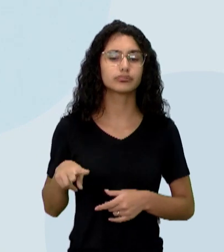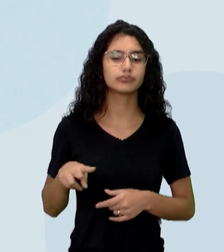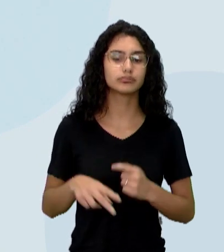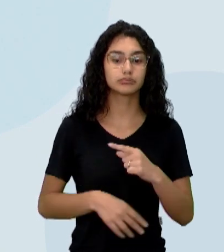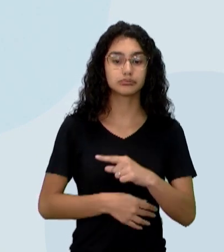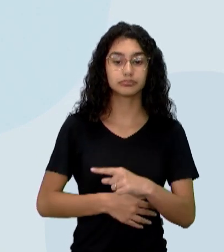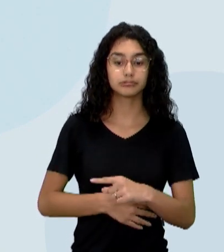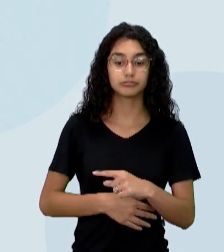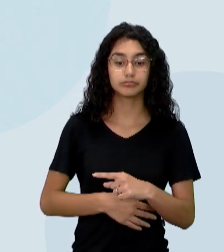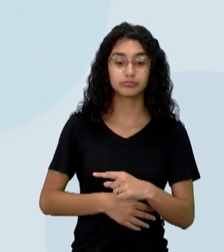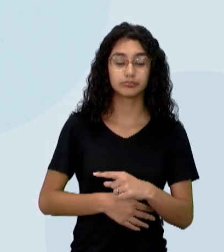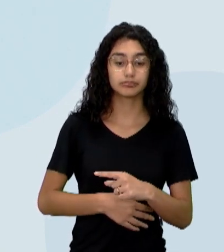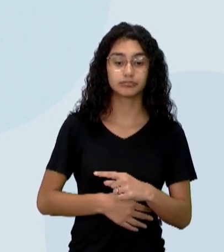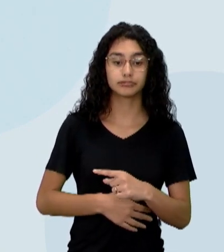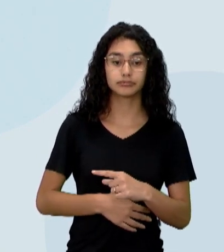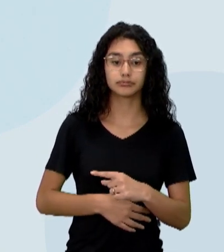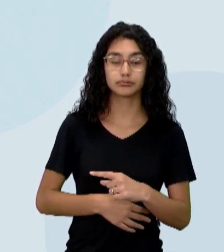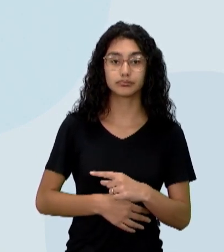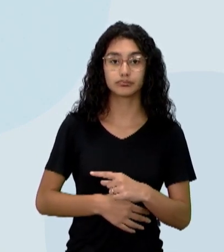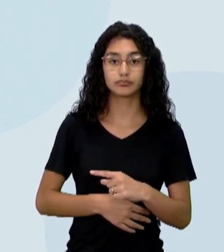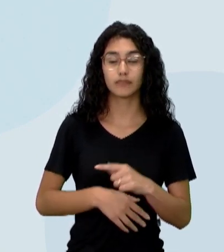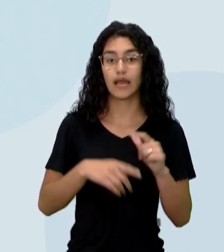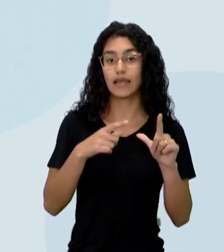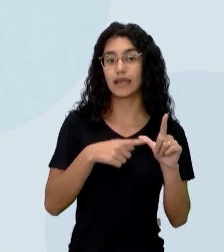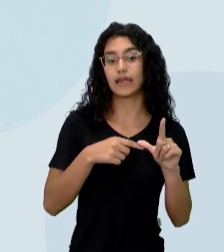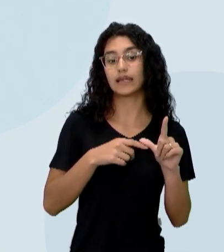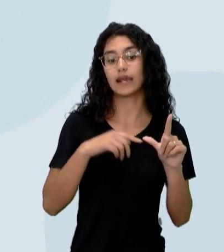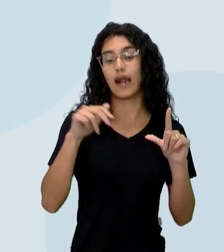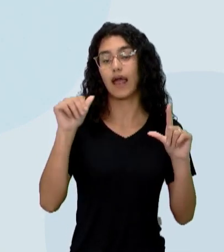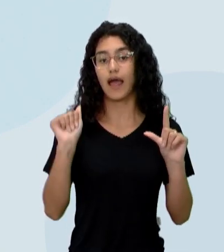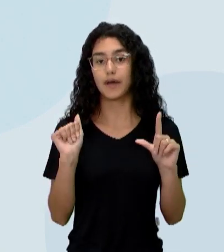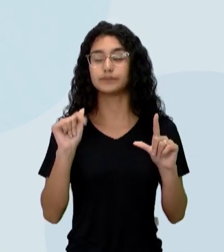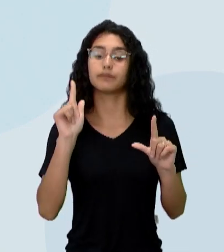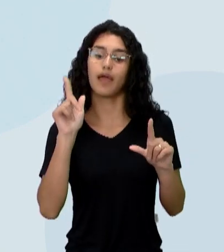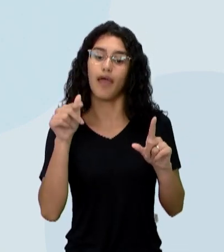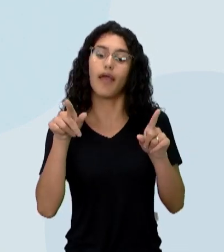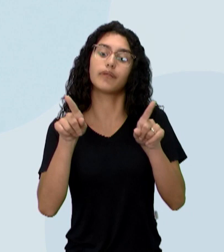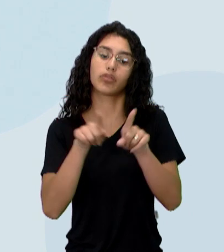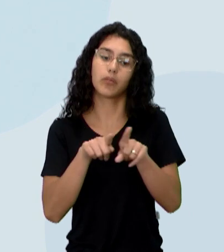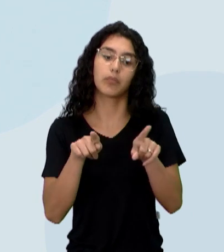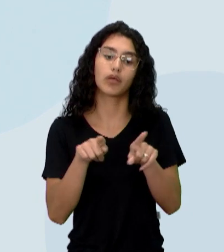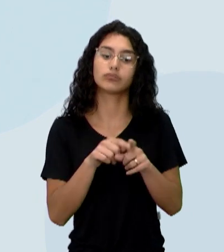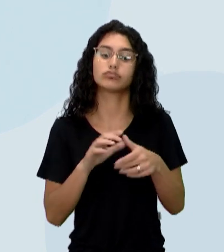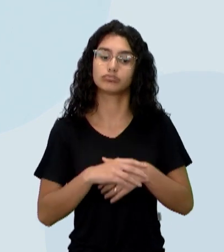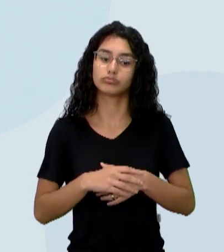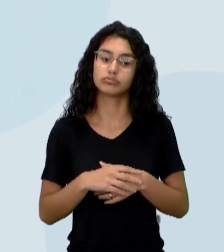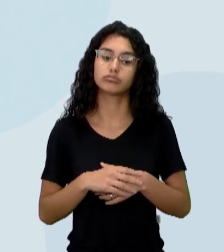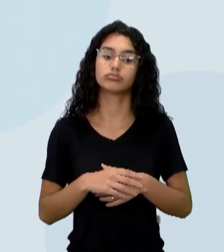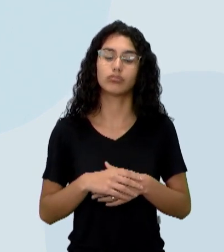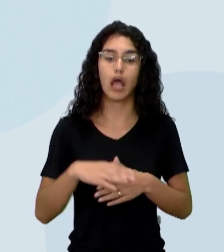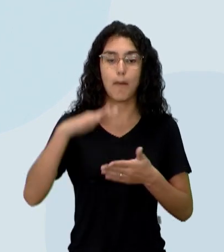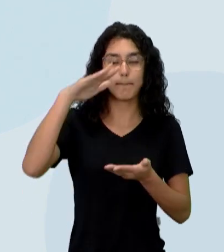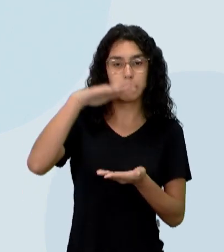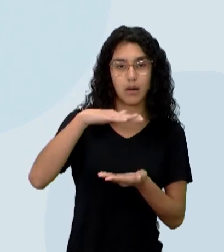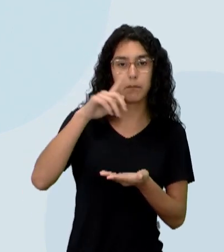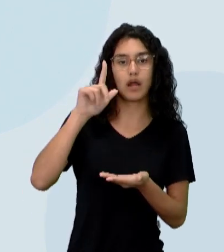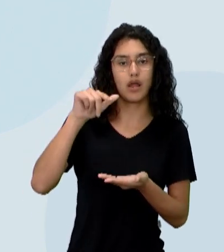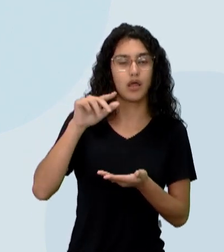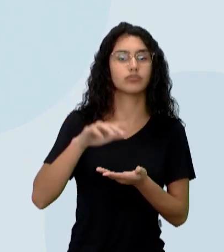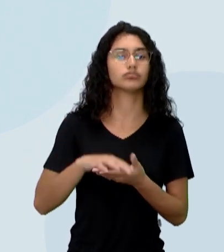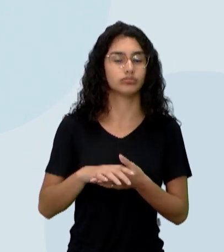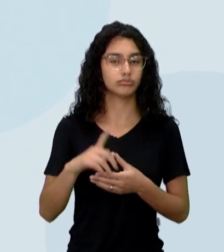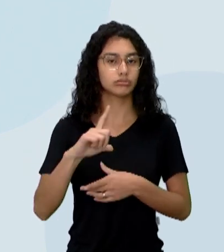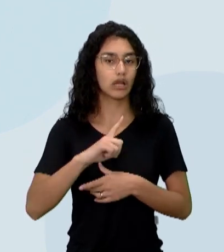olhadinha, ó. A alternativa A, ela é pentagonal, a base dela, a tampa dela, vamos dizer assim, tem